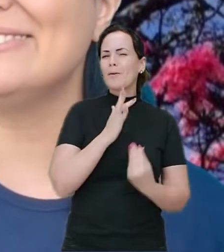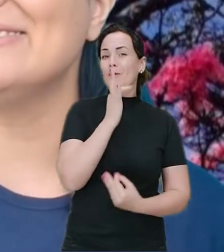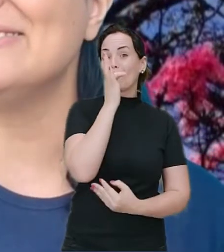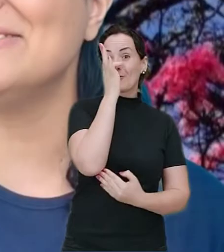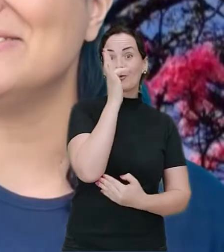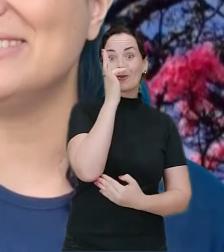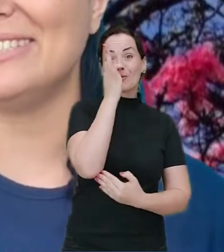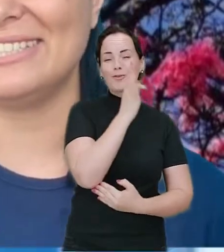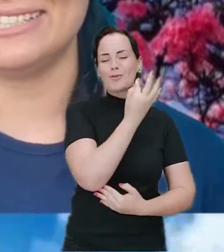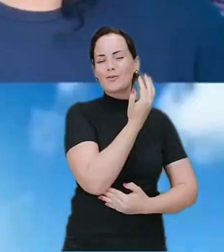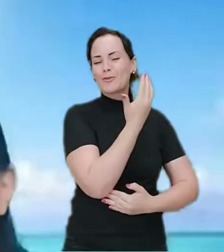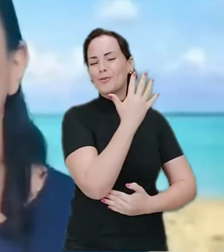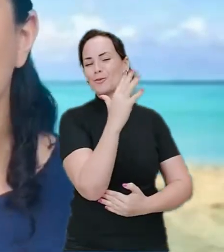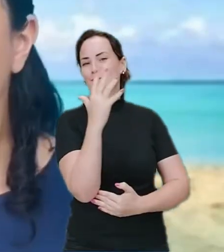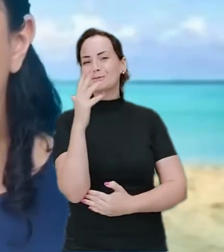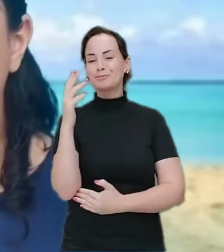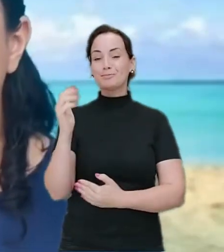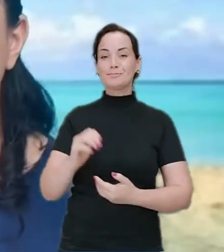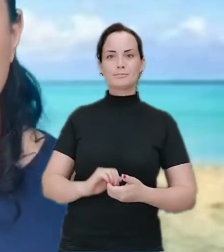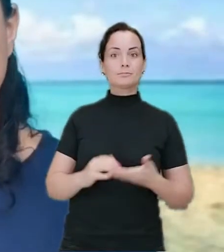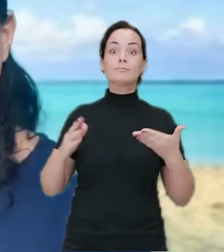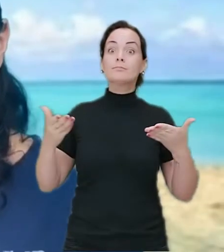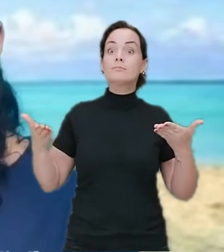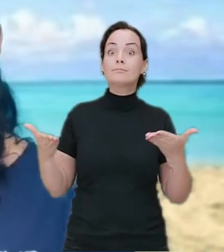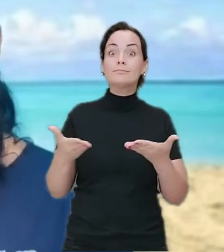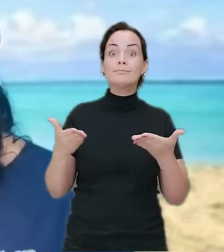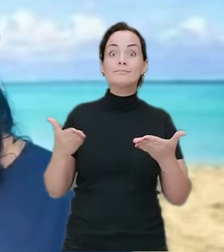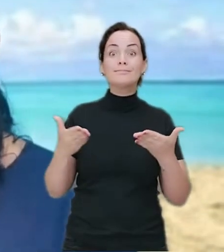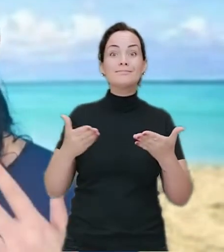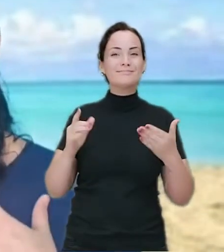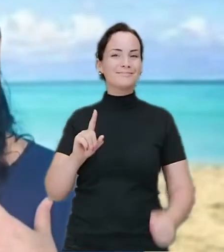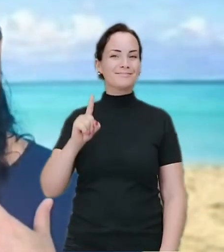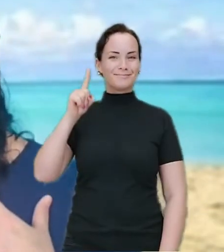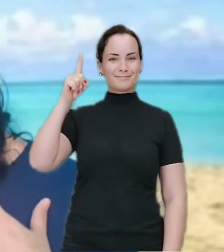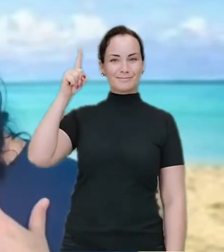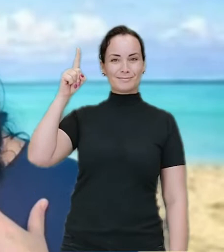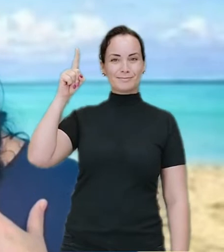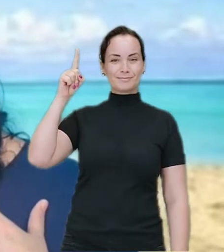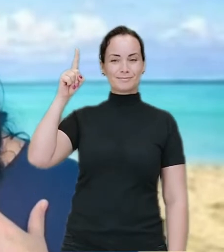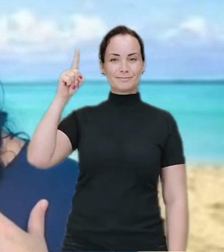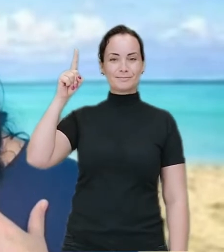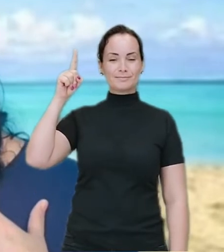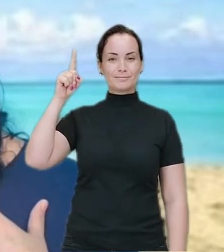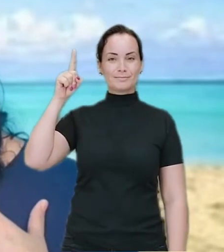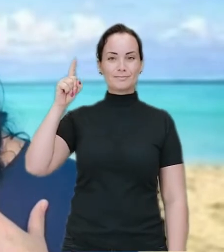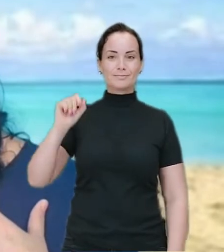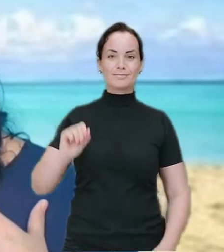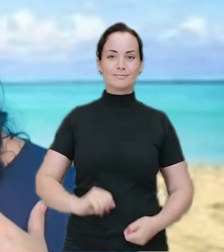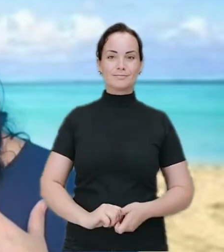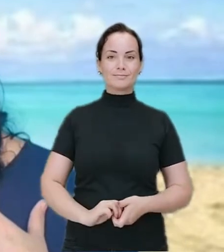Very good! E agora, em qual season of the year am I now?